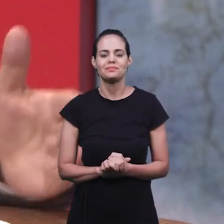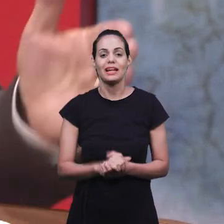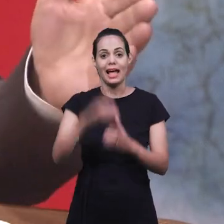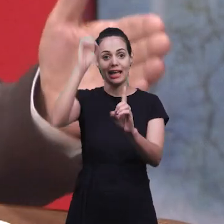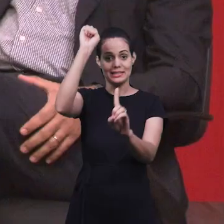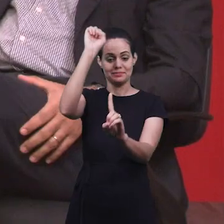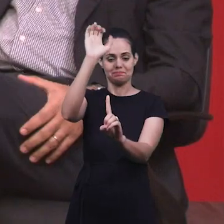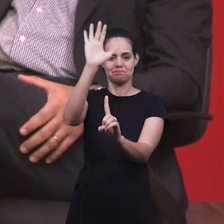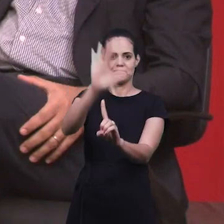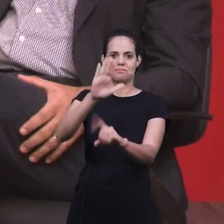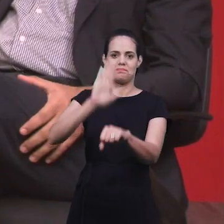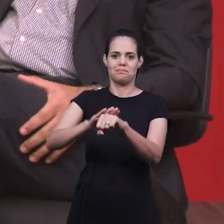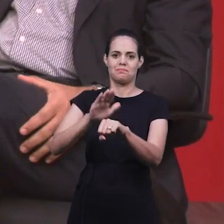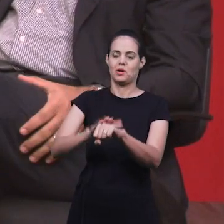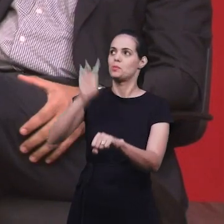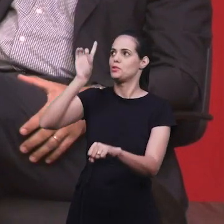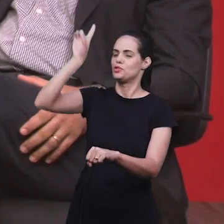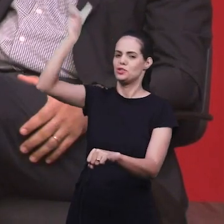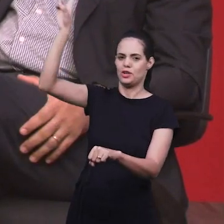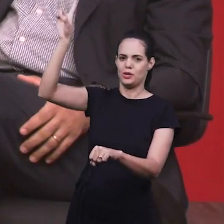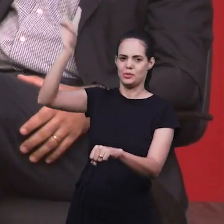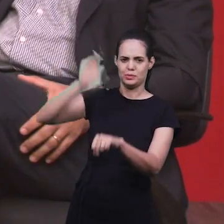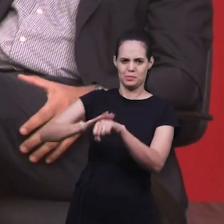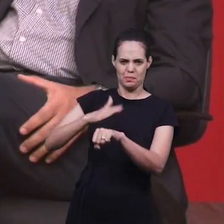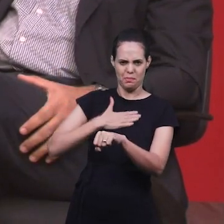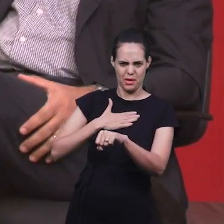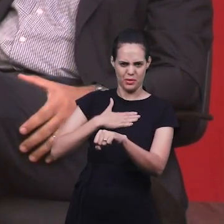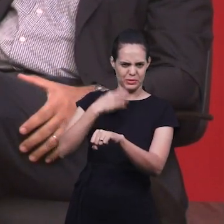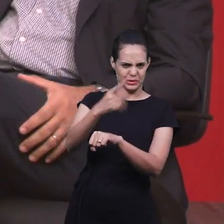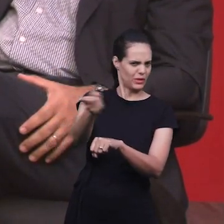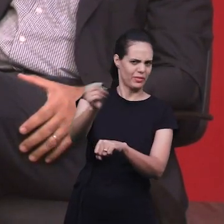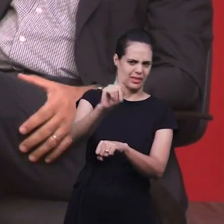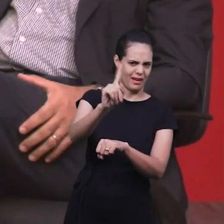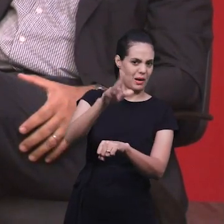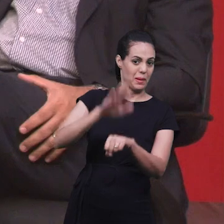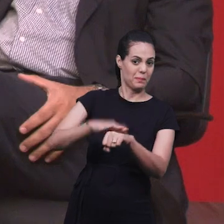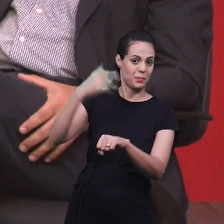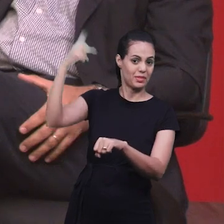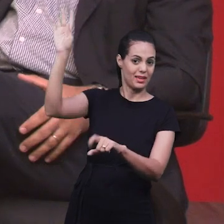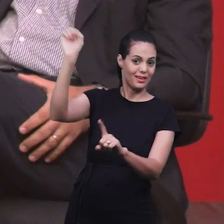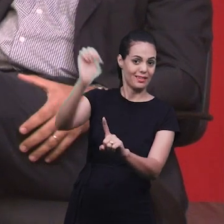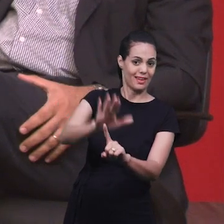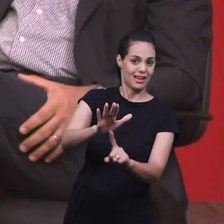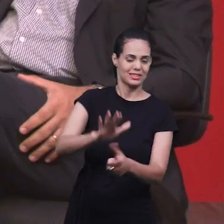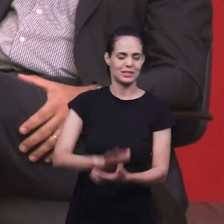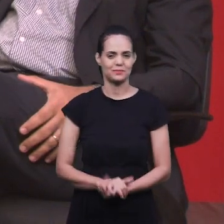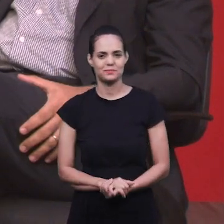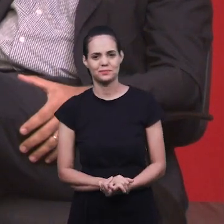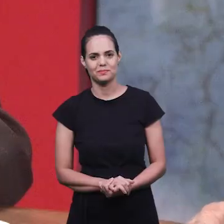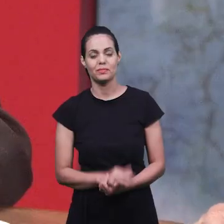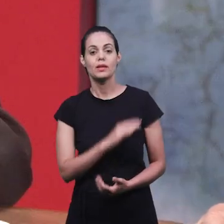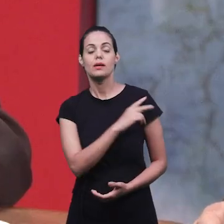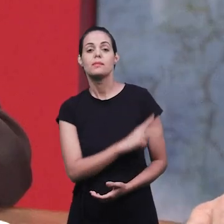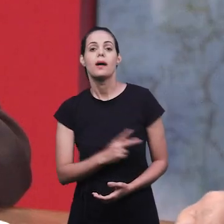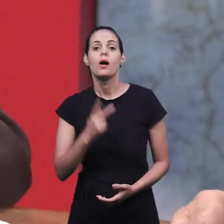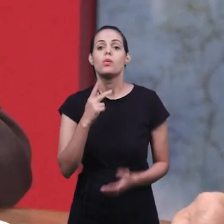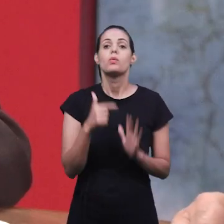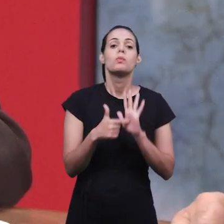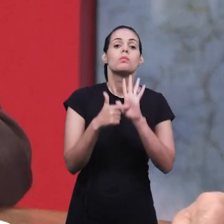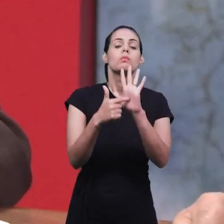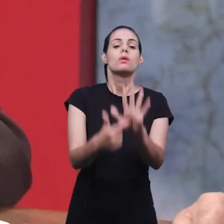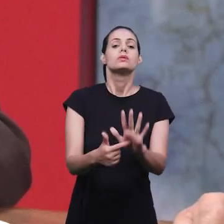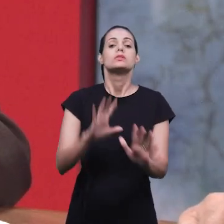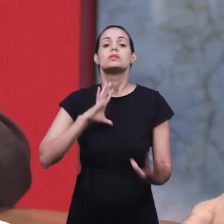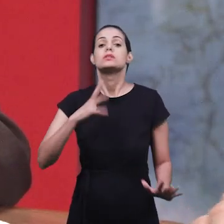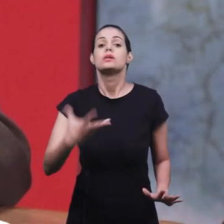dom de Deus. Quer fazer um comentário? Não, então tá. Bom, então, Paulo fala também desses dois concertos,